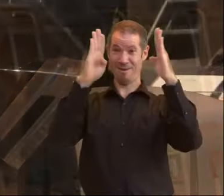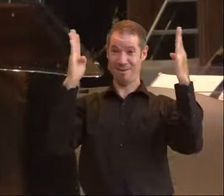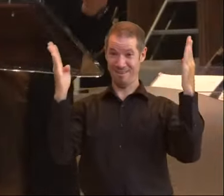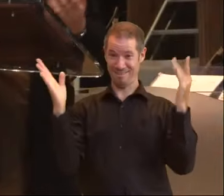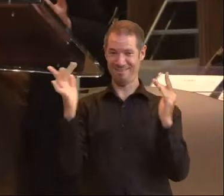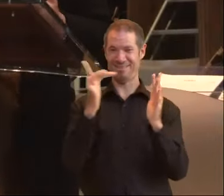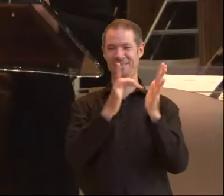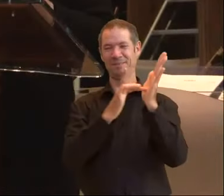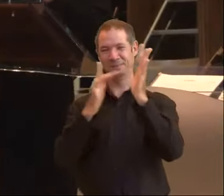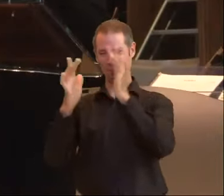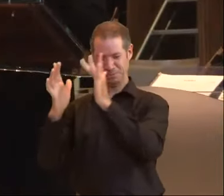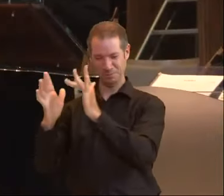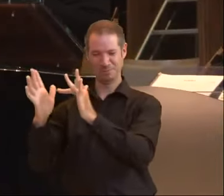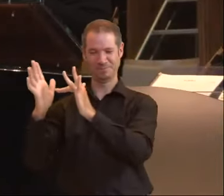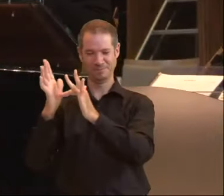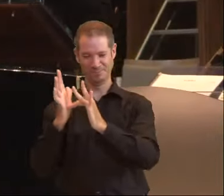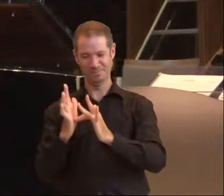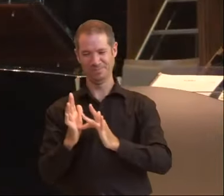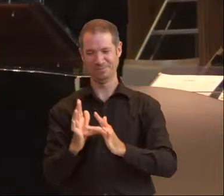é